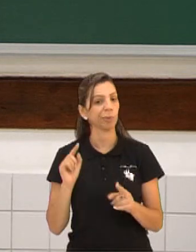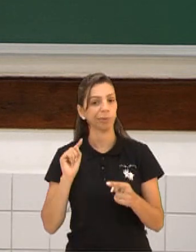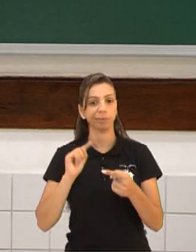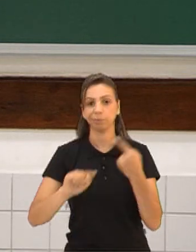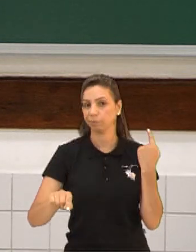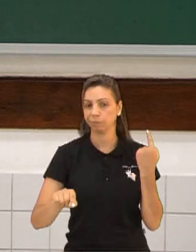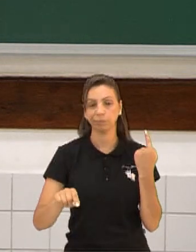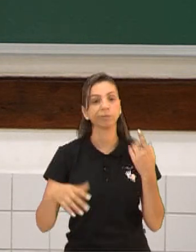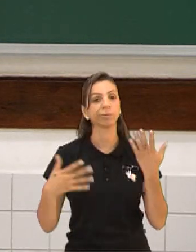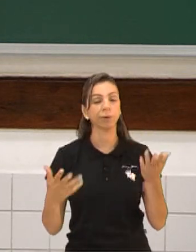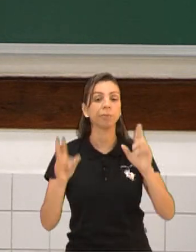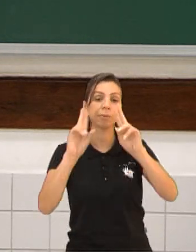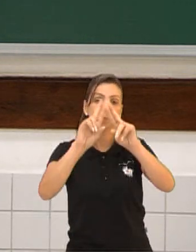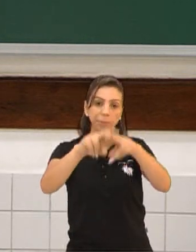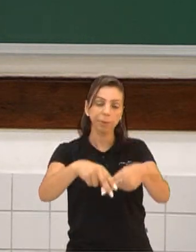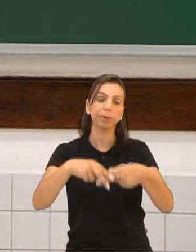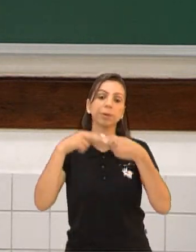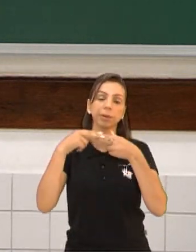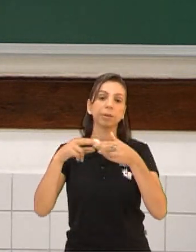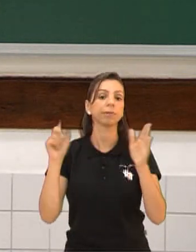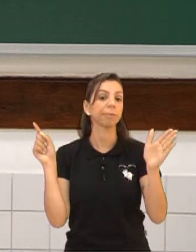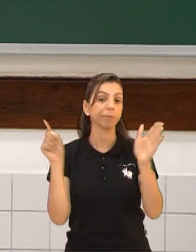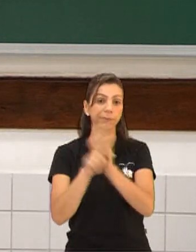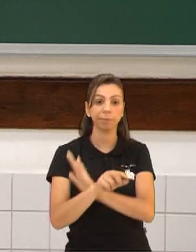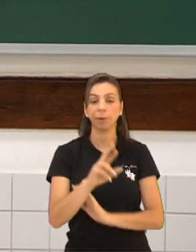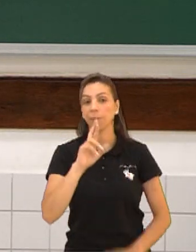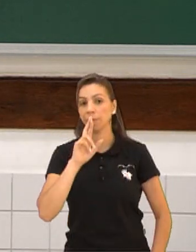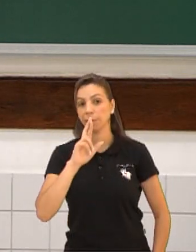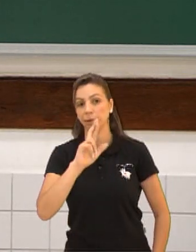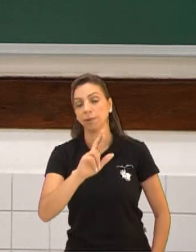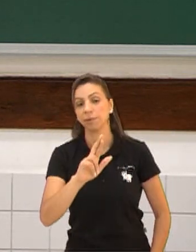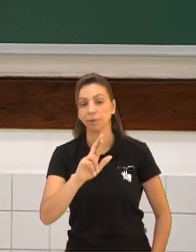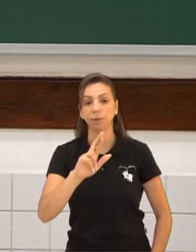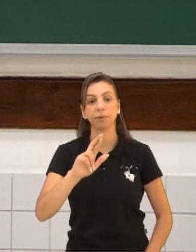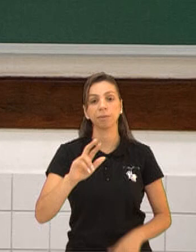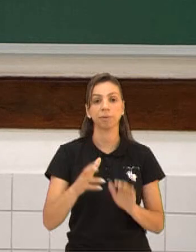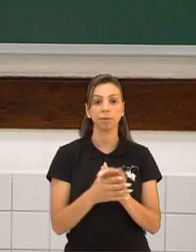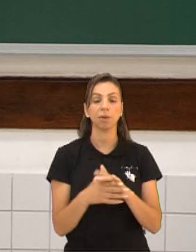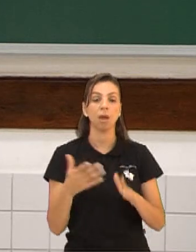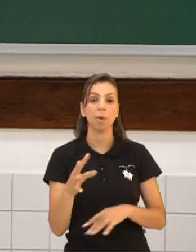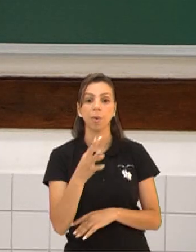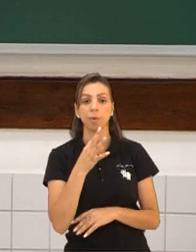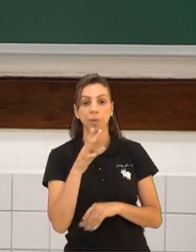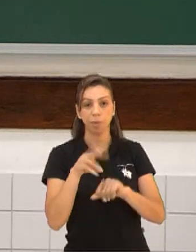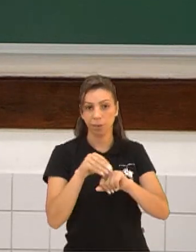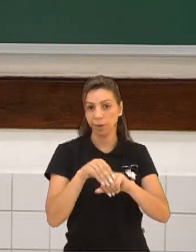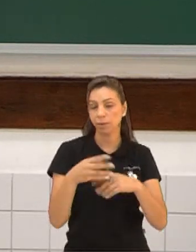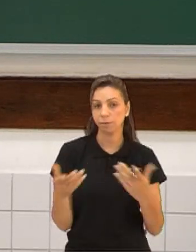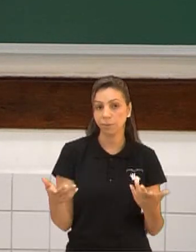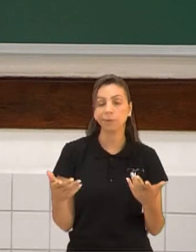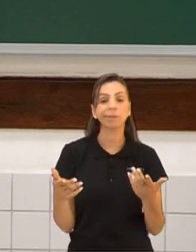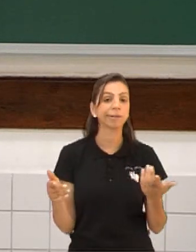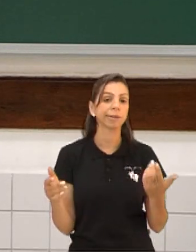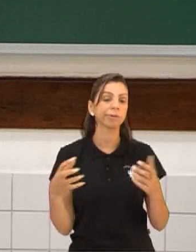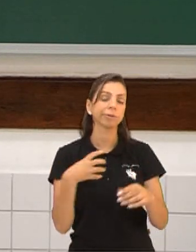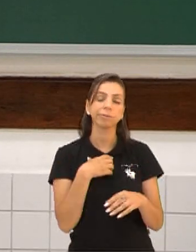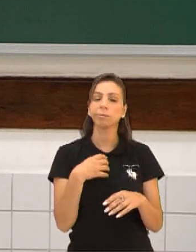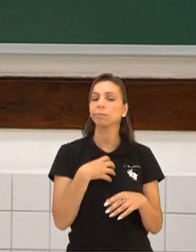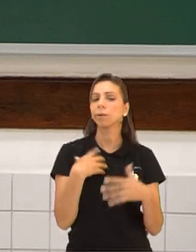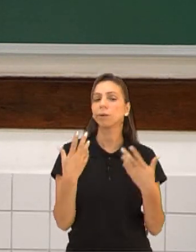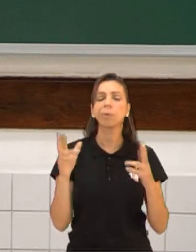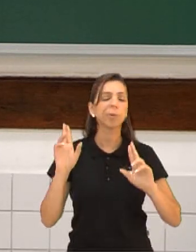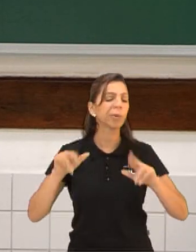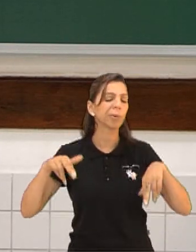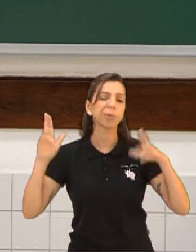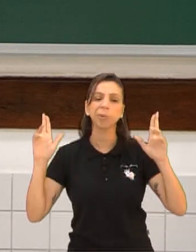Então, por isso, essas questões não responderiam mais à questão do conhecimento. E, de certa forma, talvez a gente